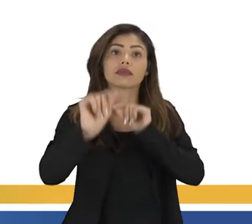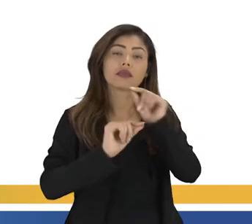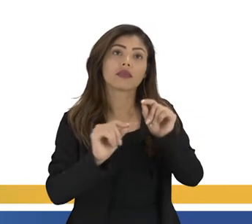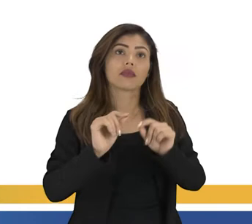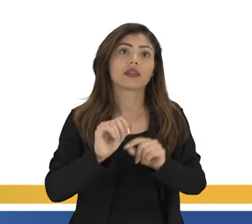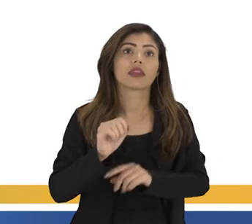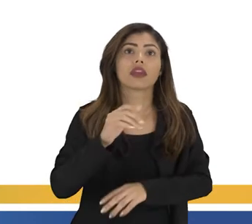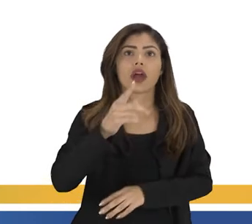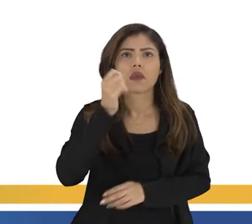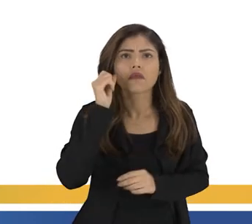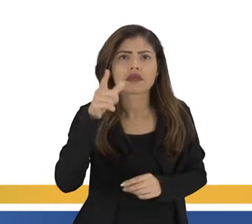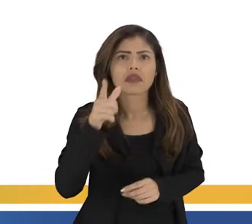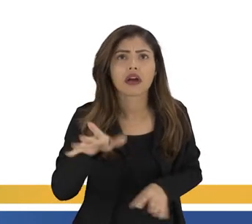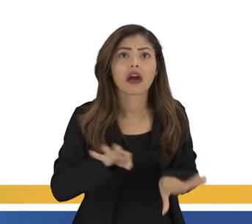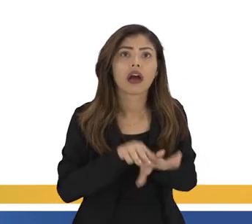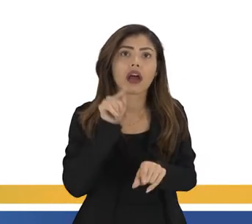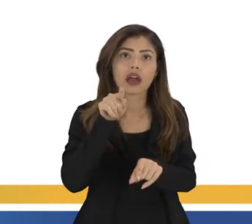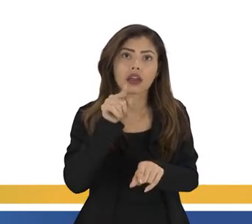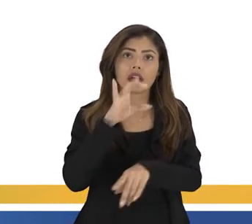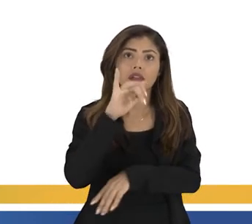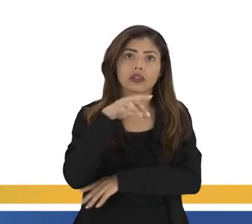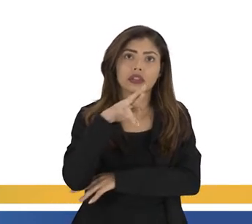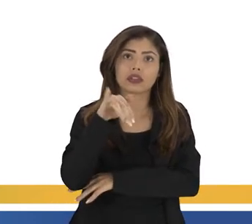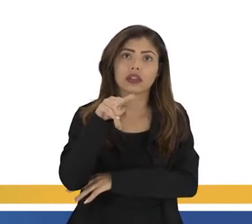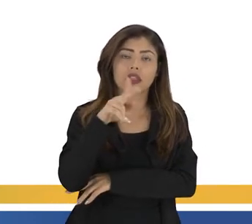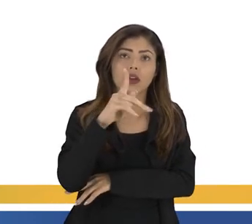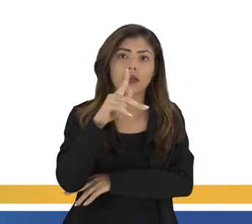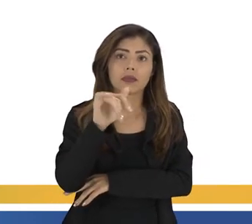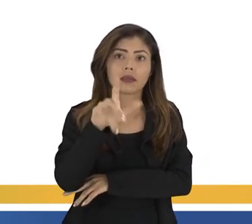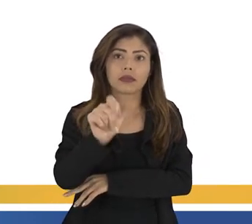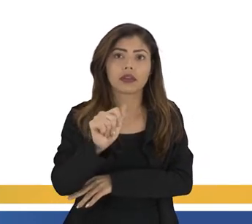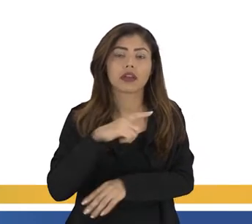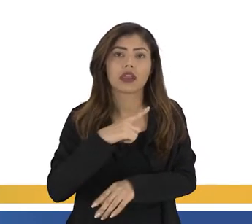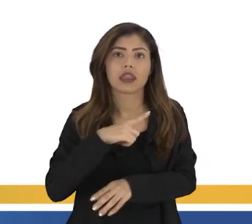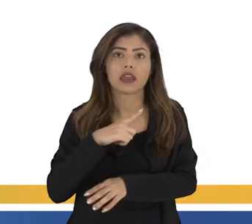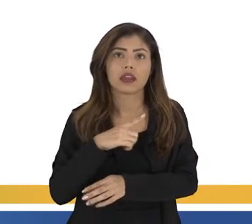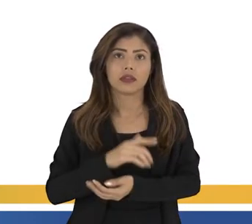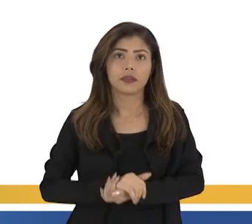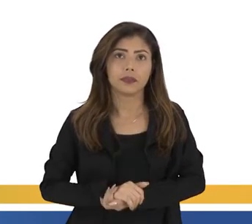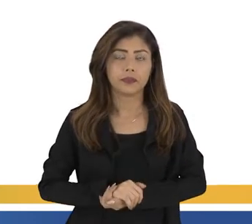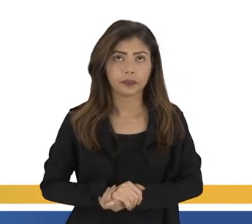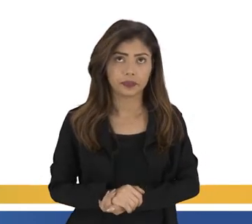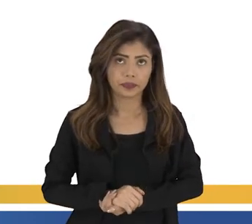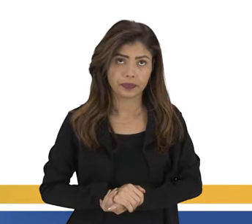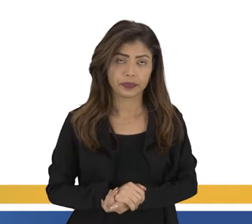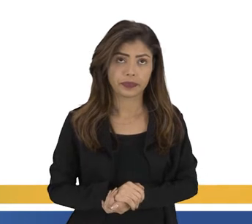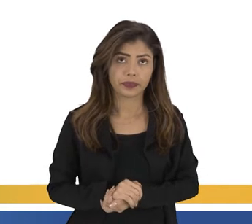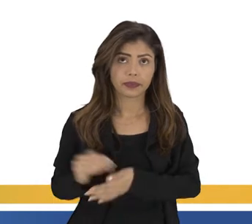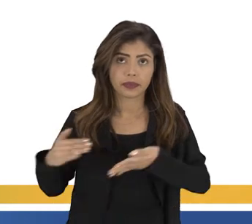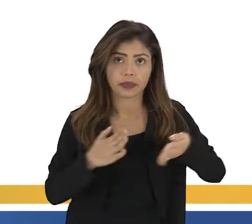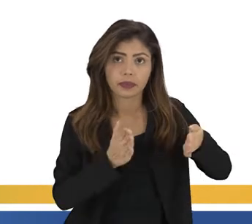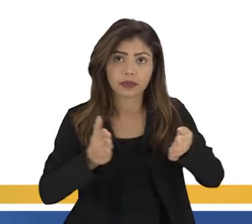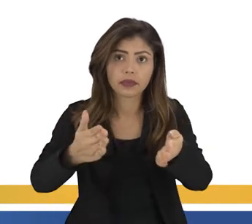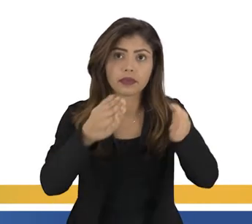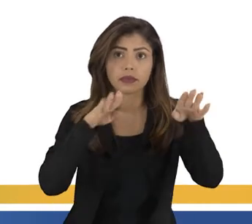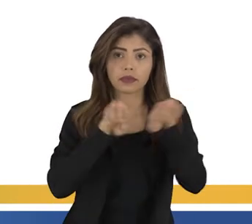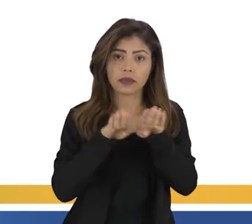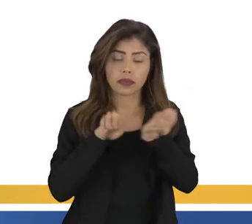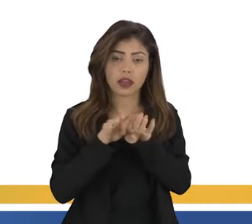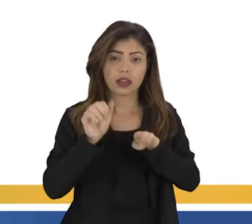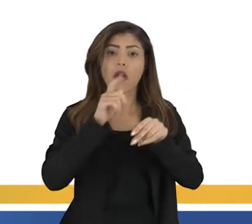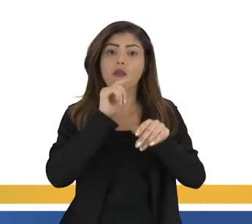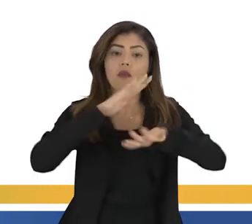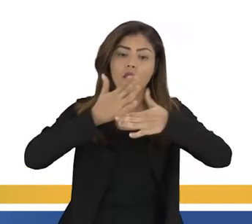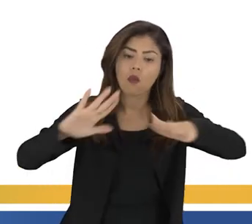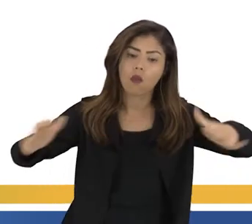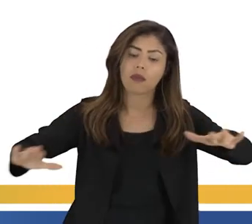vocês observarem na imagem é cidade de constantinopla ela está no meio aí né de rios e também tinham